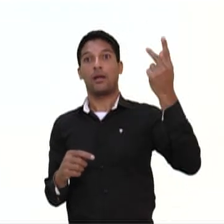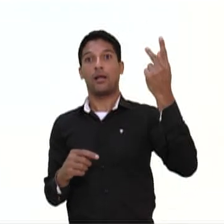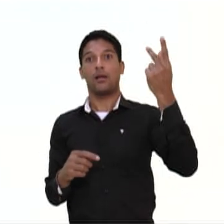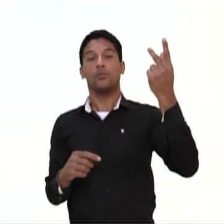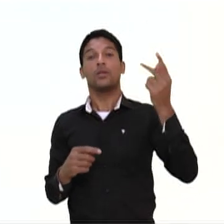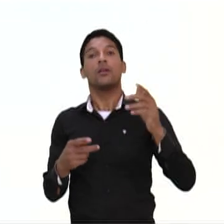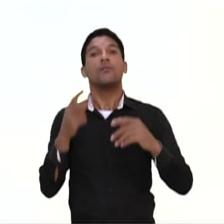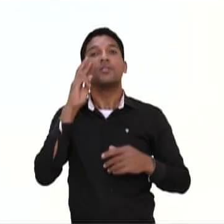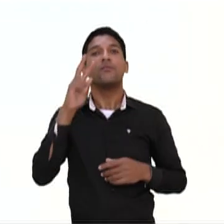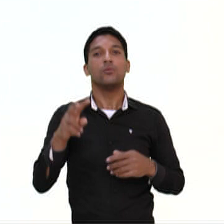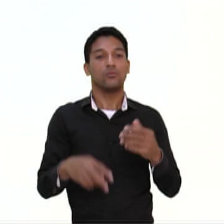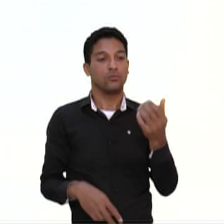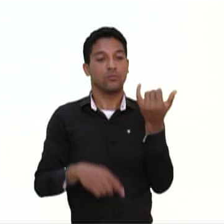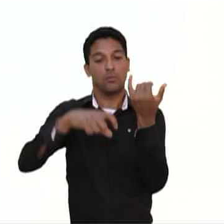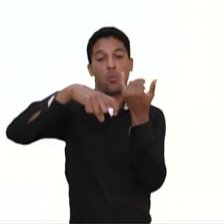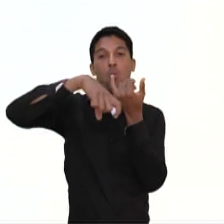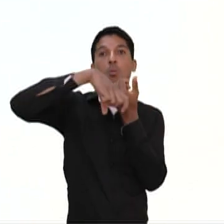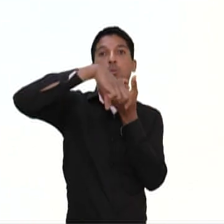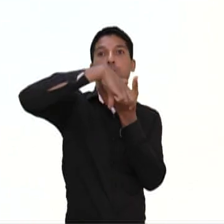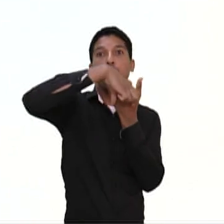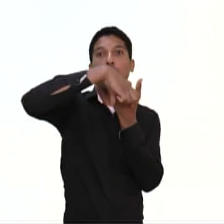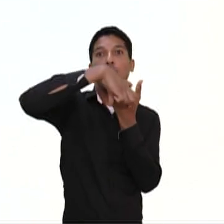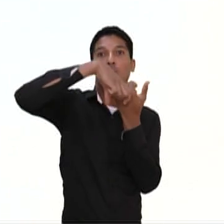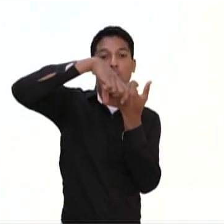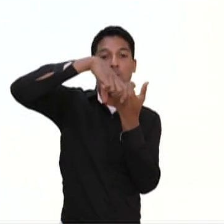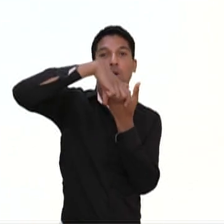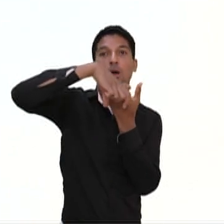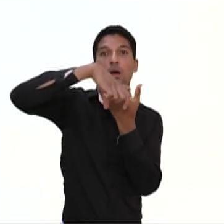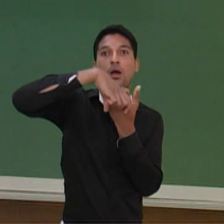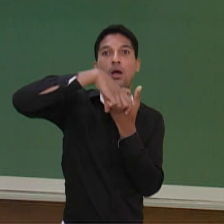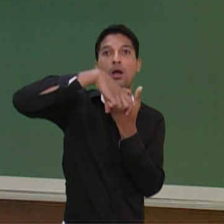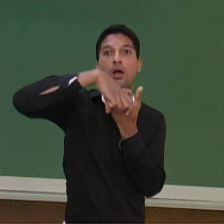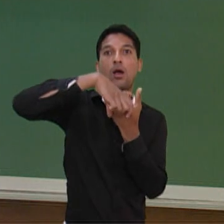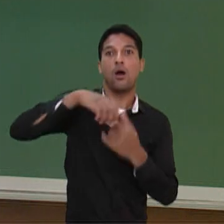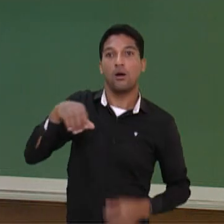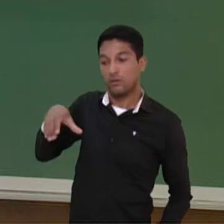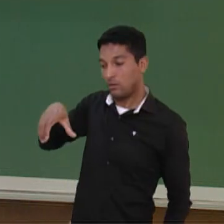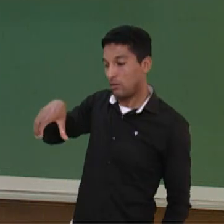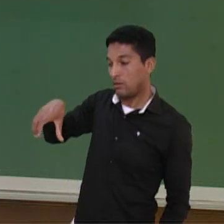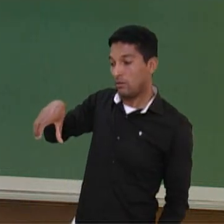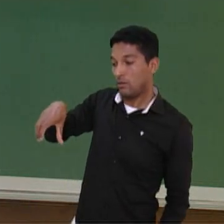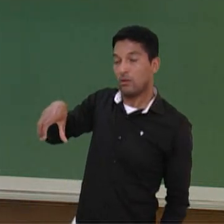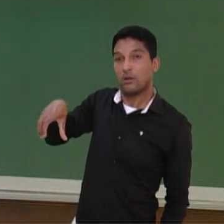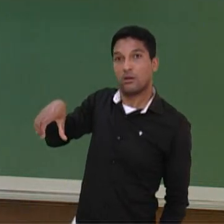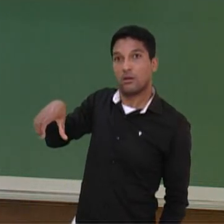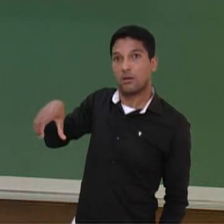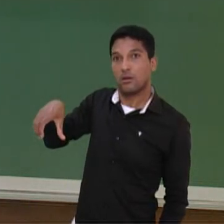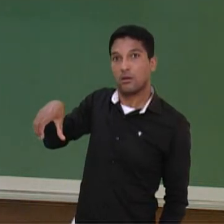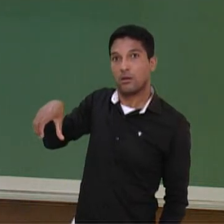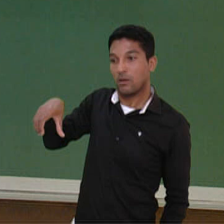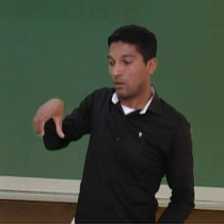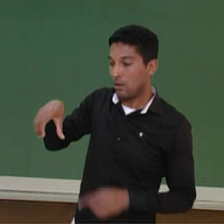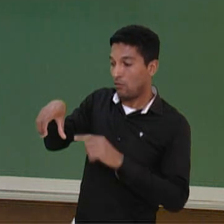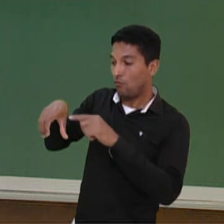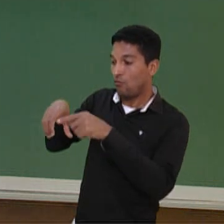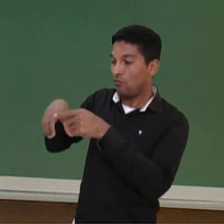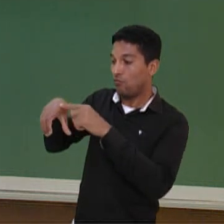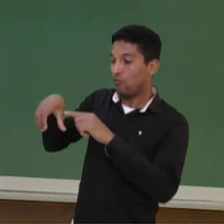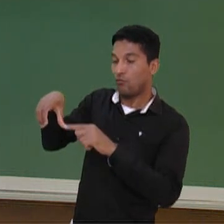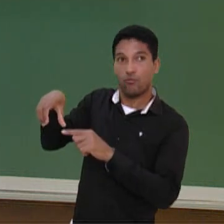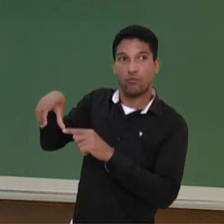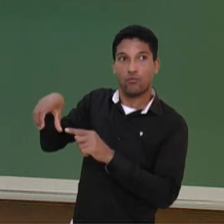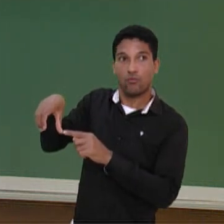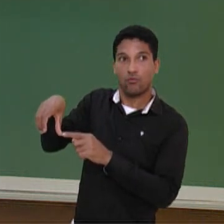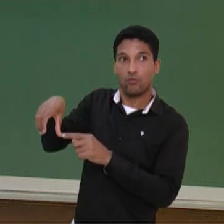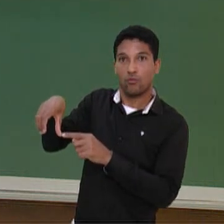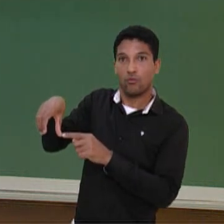figura? Então, o que eu quero? Ó? Nota o seguinte, figura simétrica, né? Vocês lembram lá na